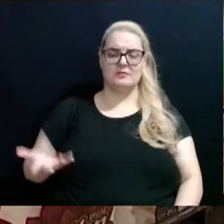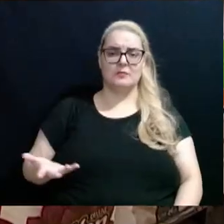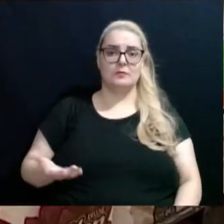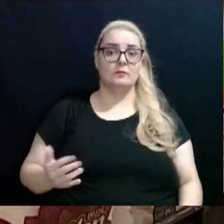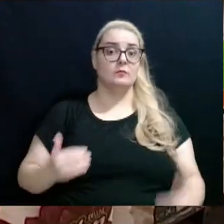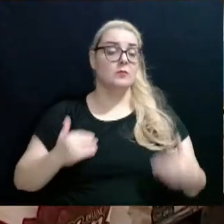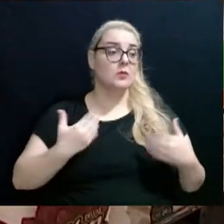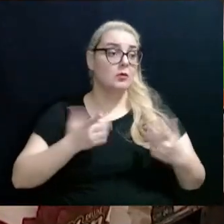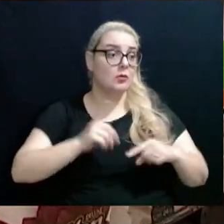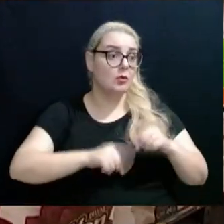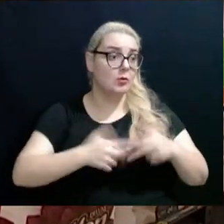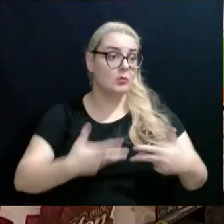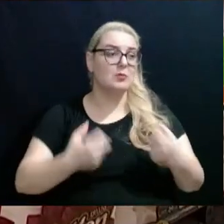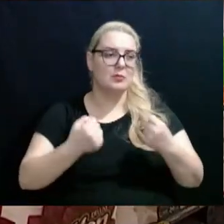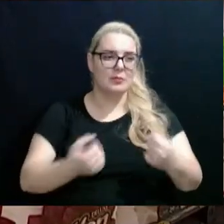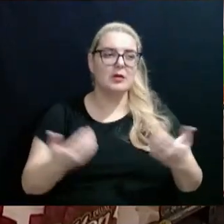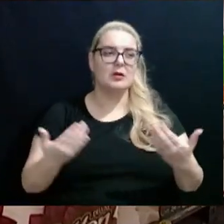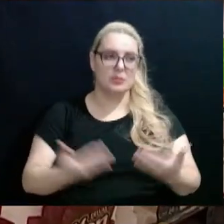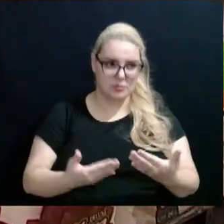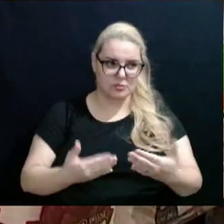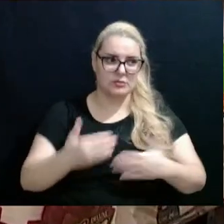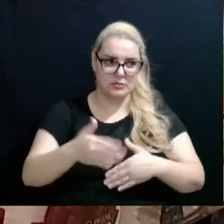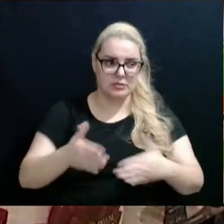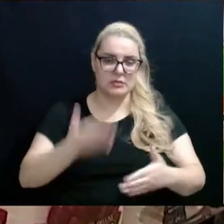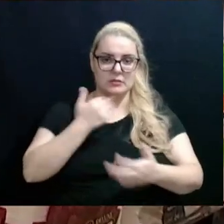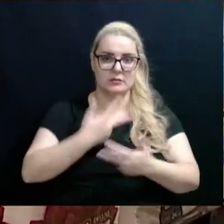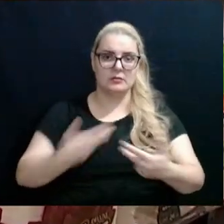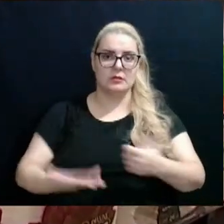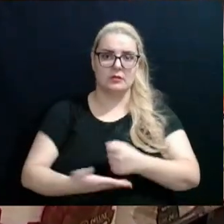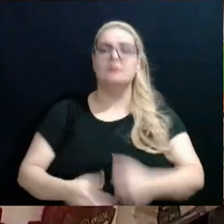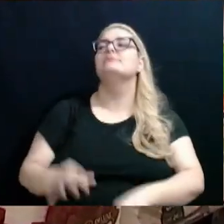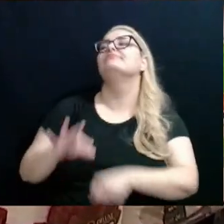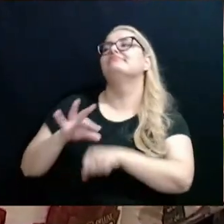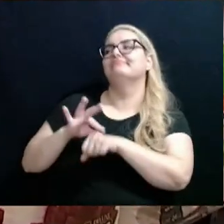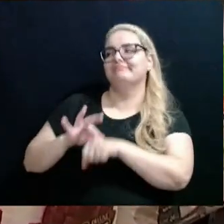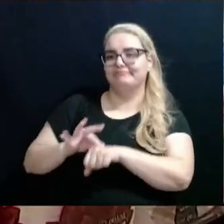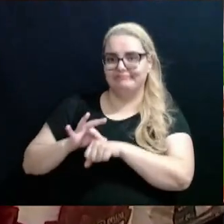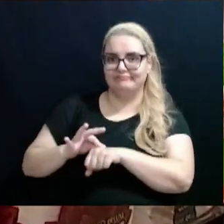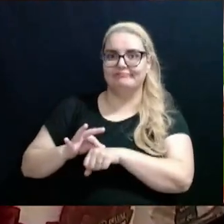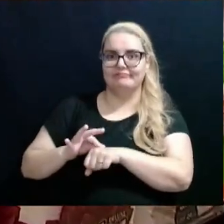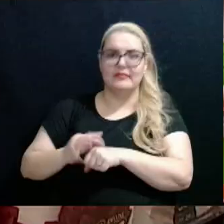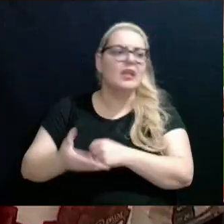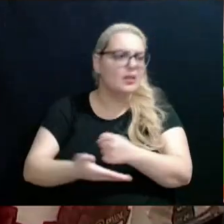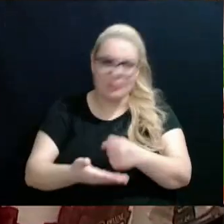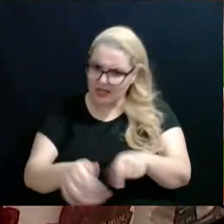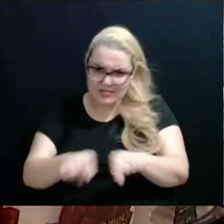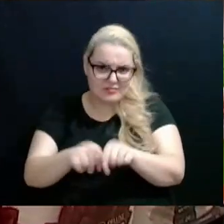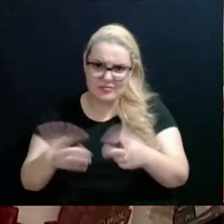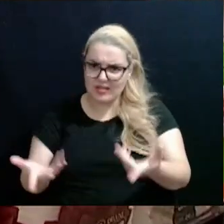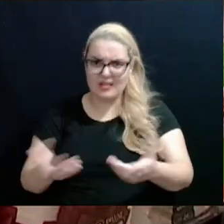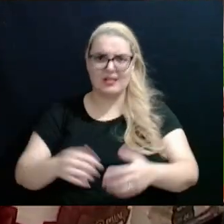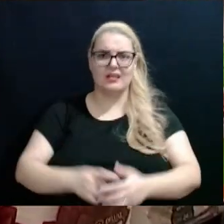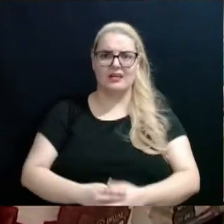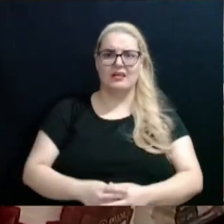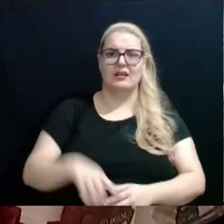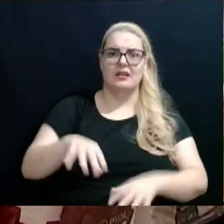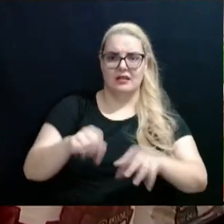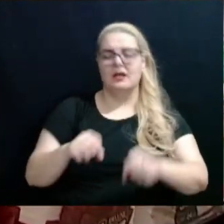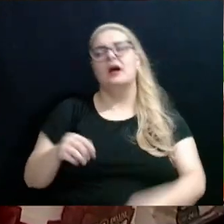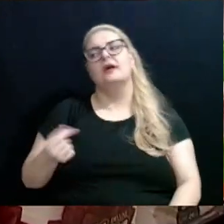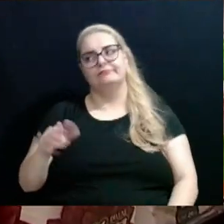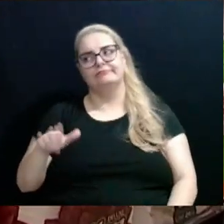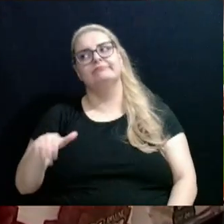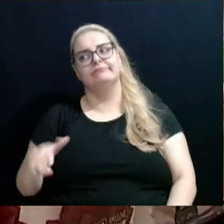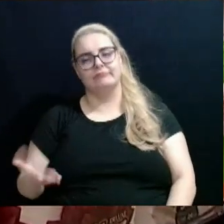produto que mais pesa hoje em dia na cesta básica da senhora? A carne. E os básicos, né? Eu pego as ofertas. Eu